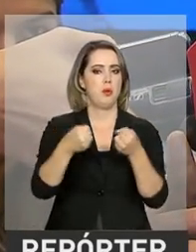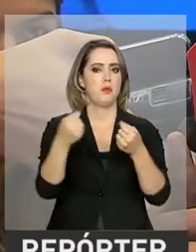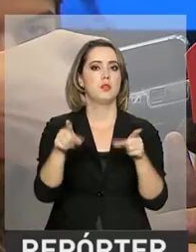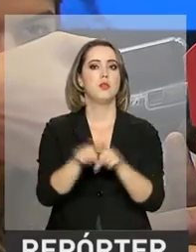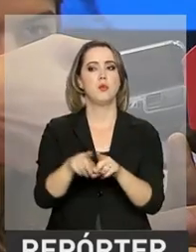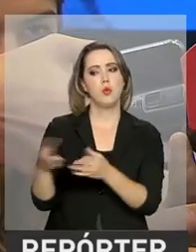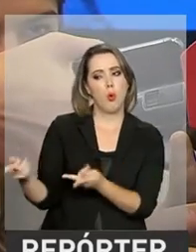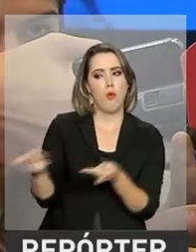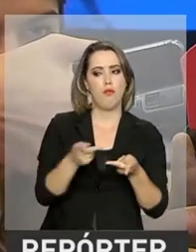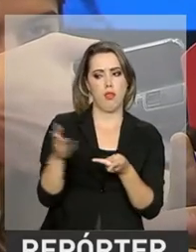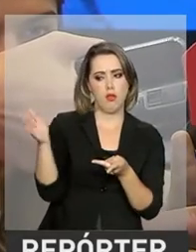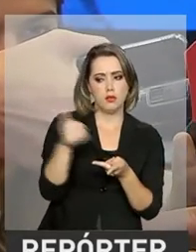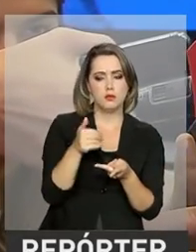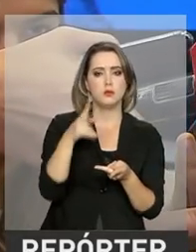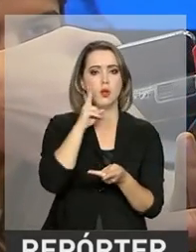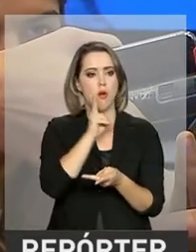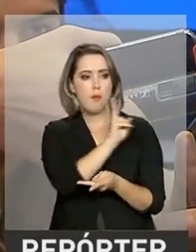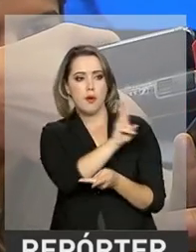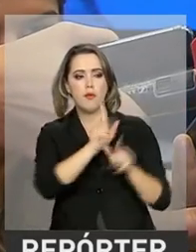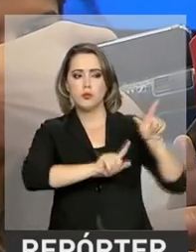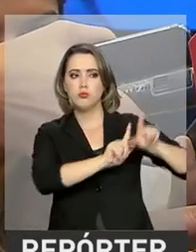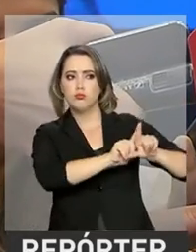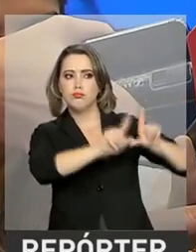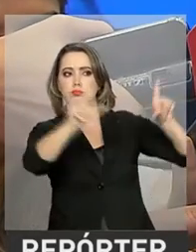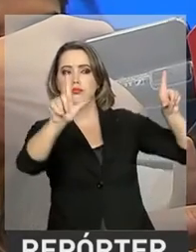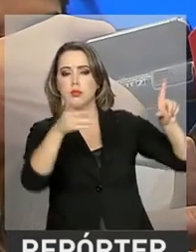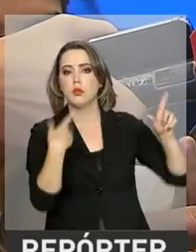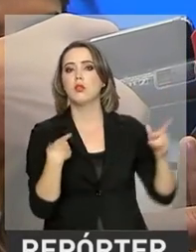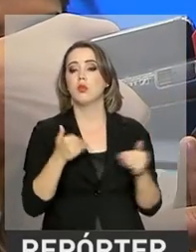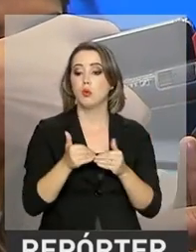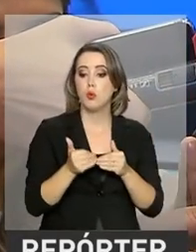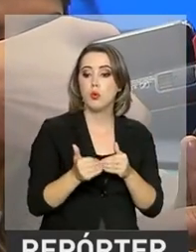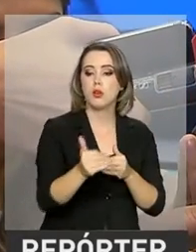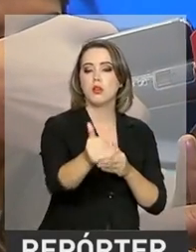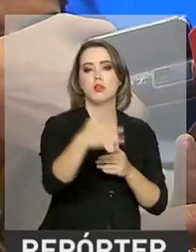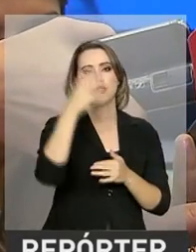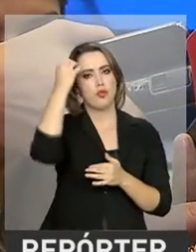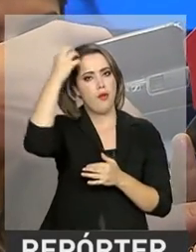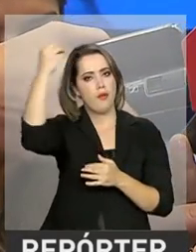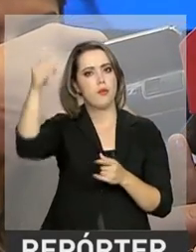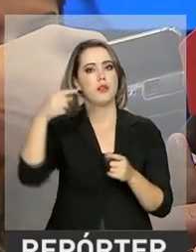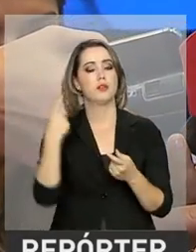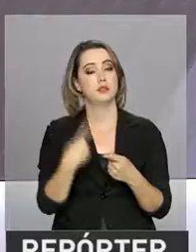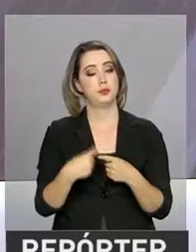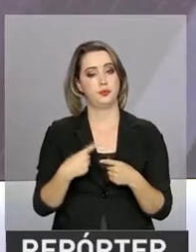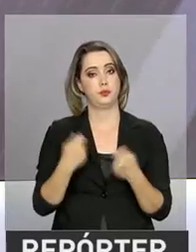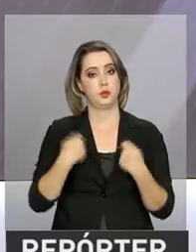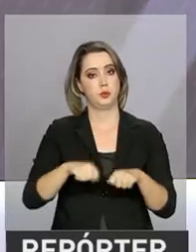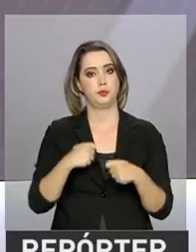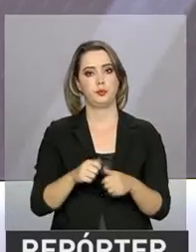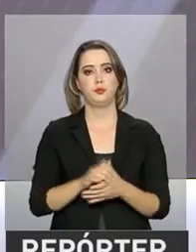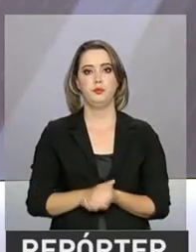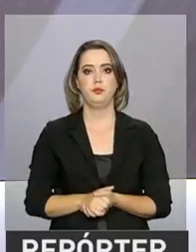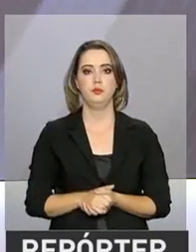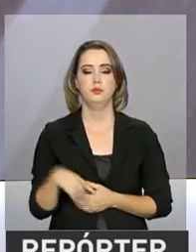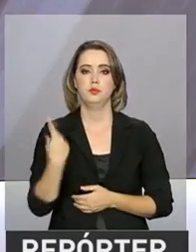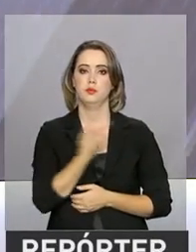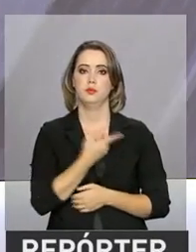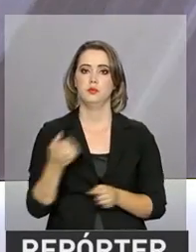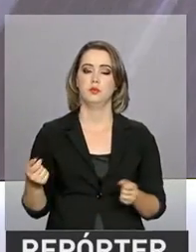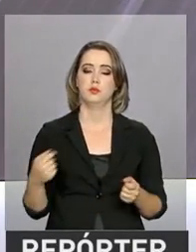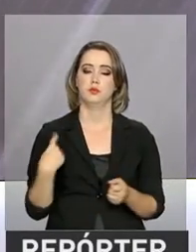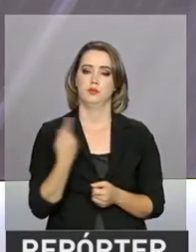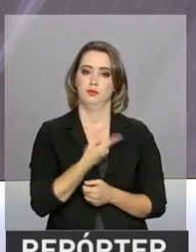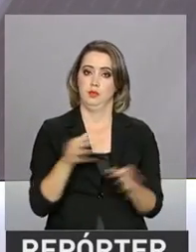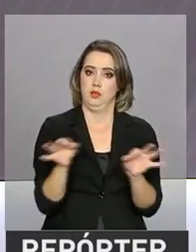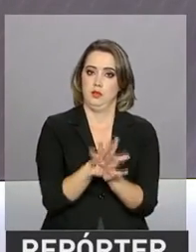assistir pra aumentar a consciência dele pelo menos durante aquela viagem para a questão da segurança viária nós ficamos por aqui